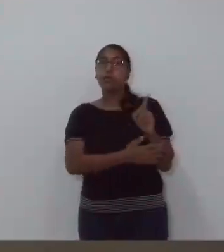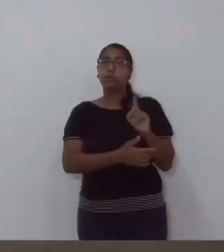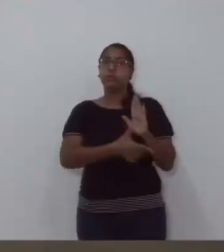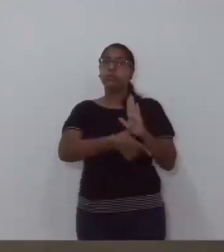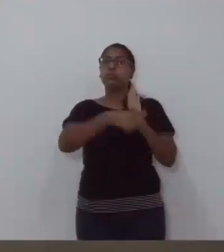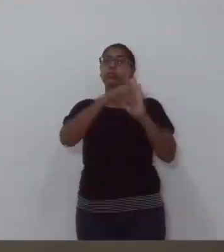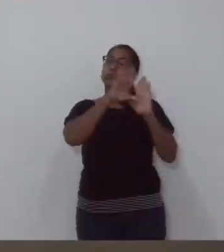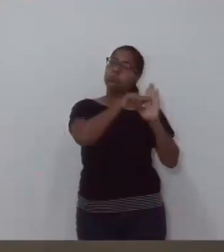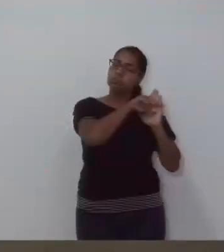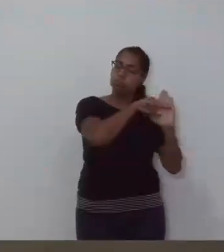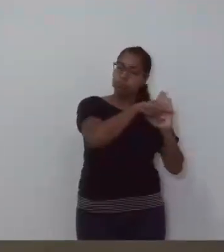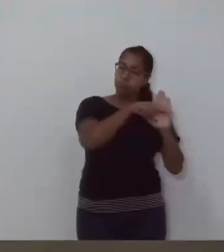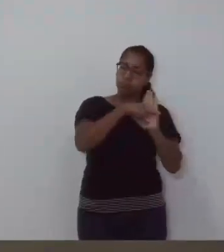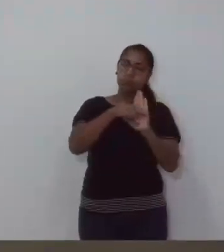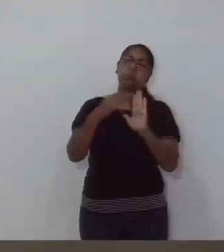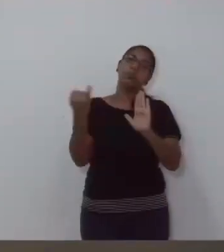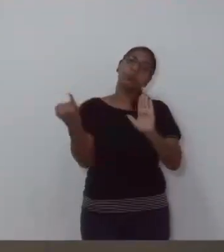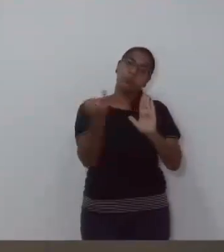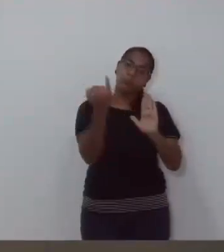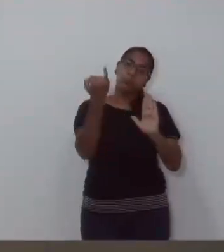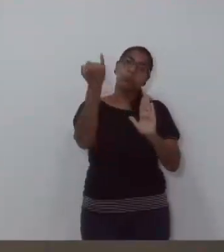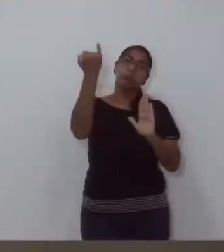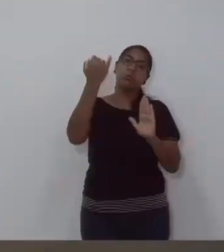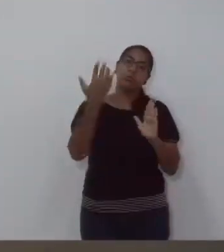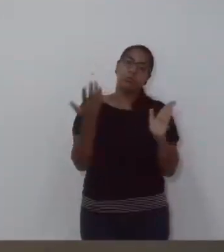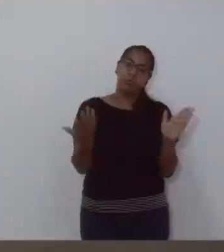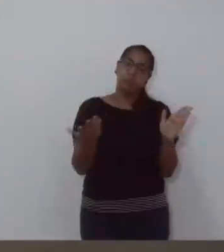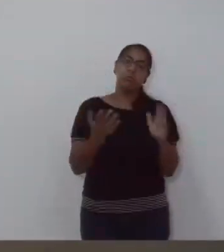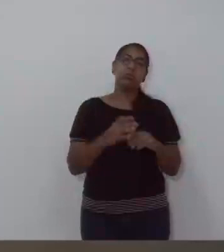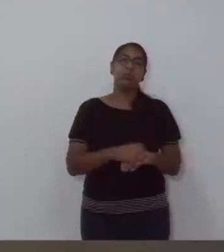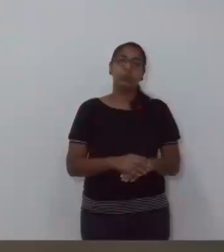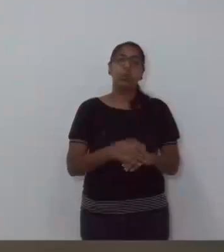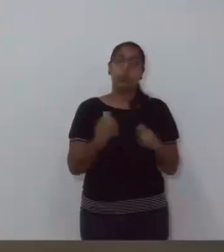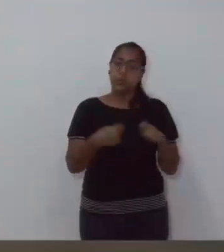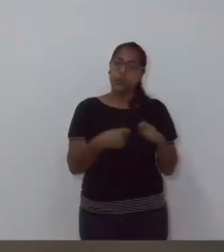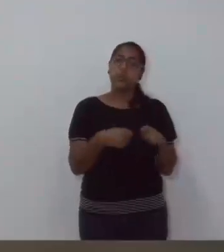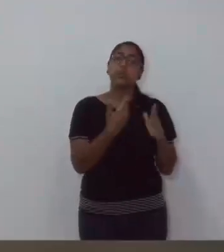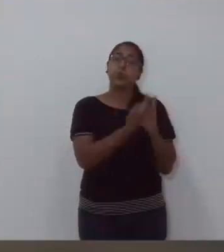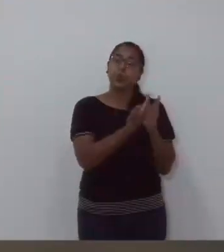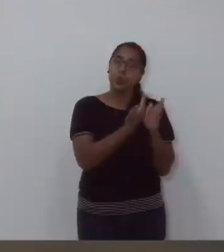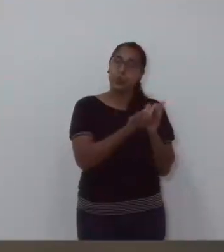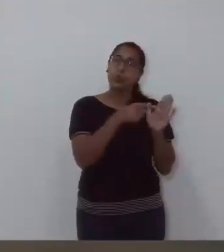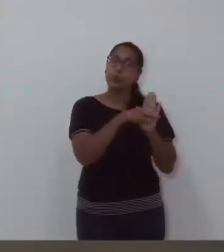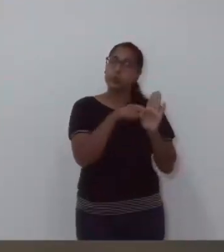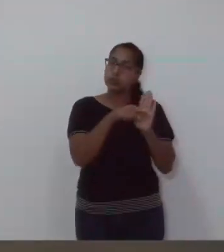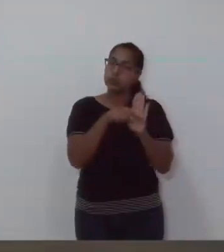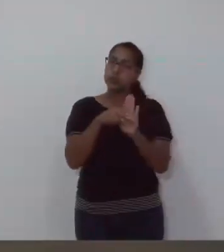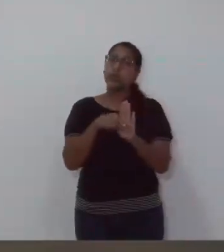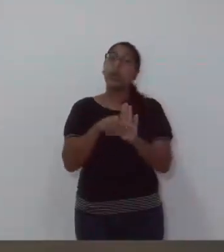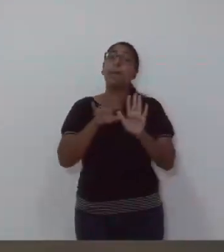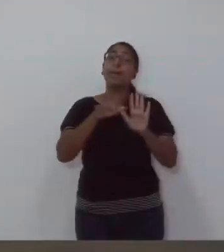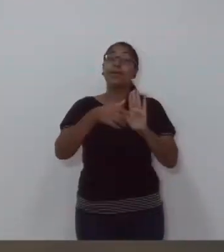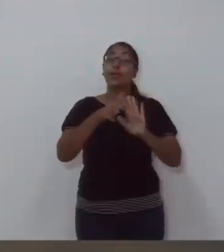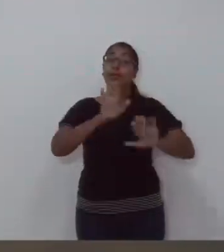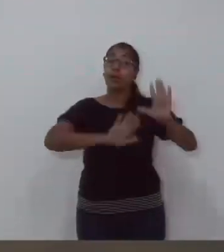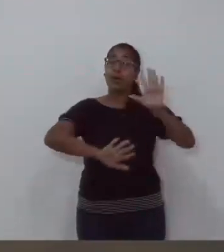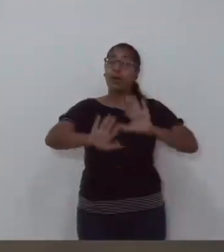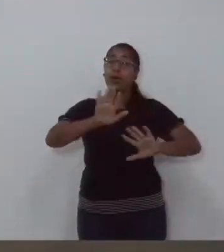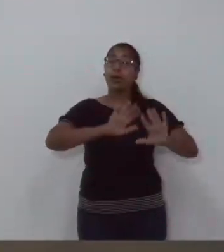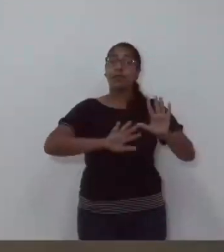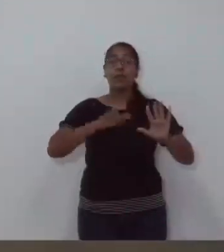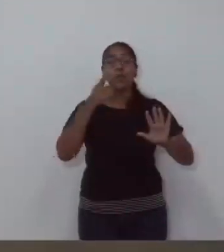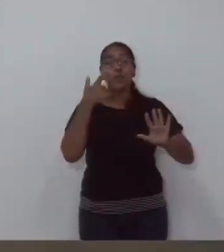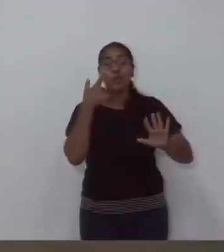que investigar, qualquer questão que exista suspeita de irregularidade tem que ser investigado, sim. Né? Mas tem que se tomar esse cuidado de